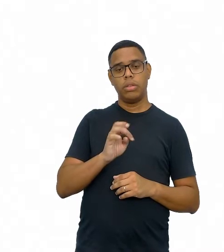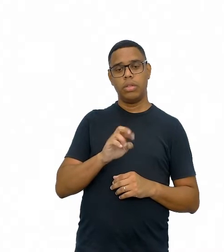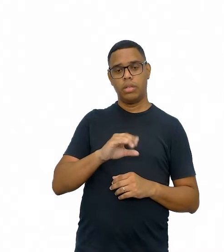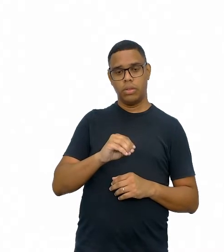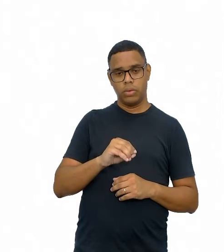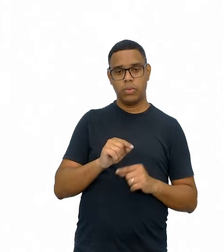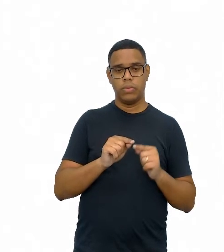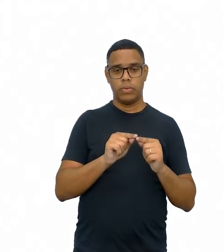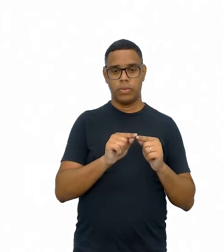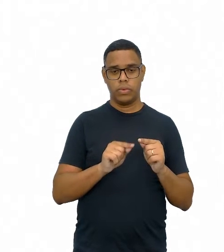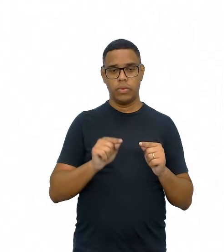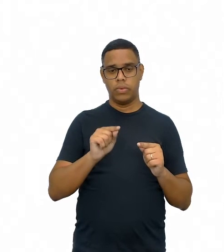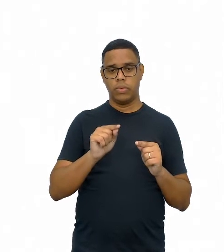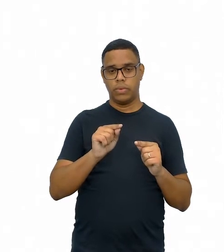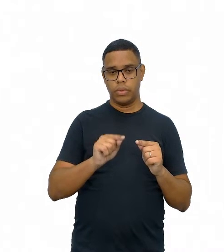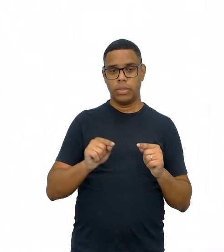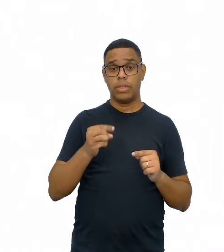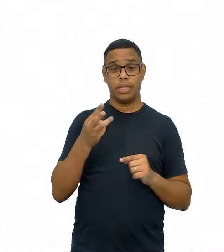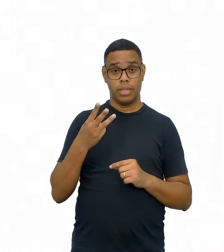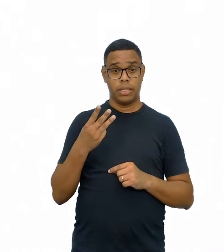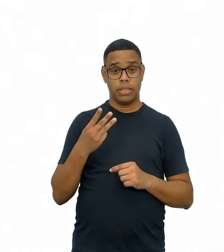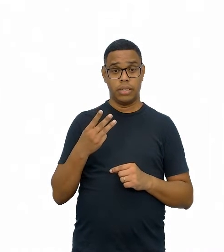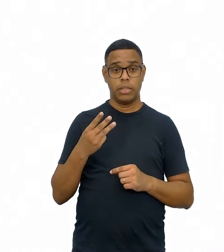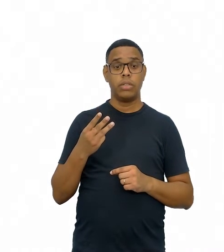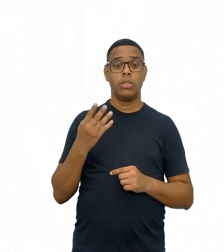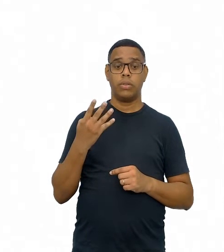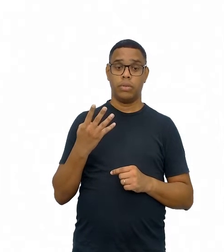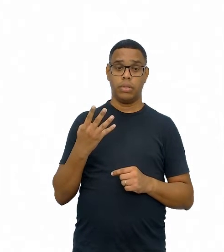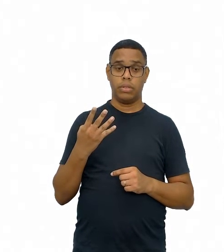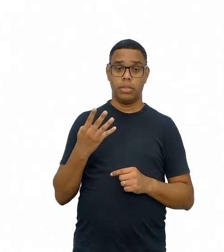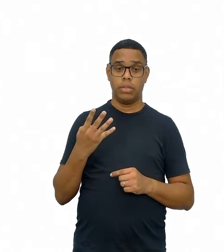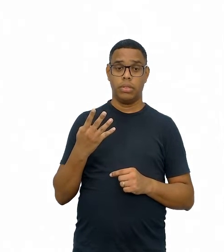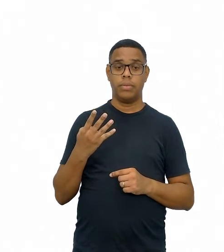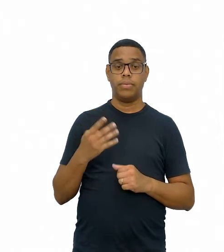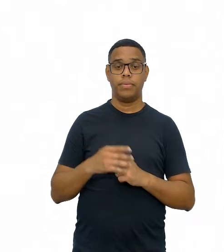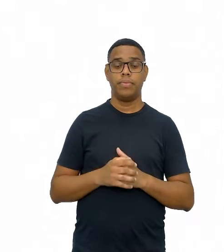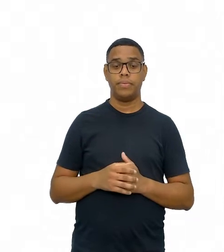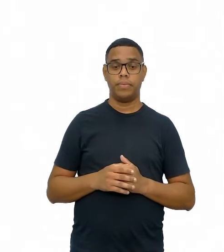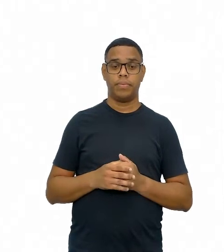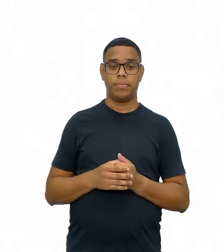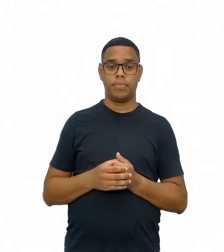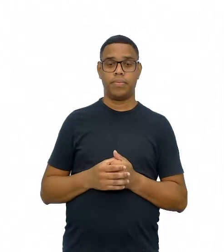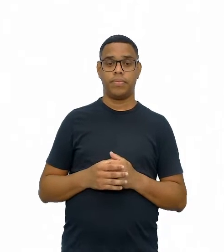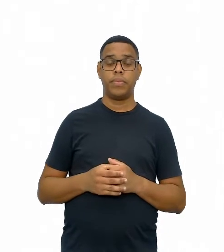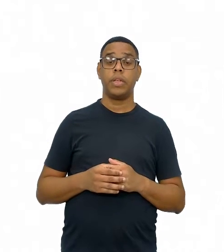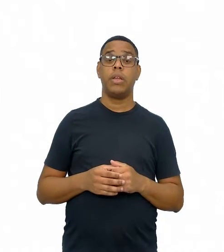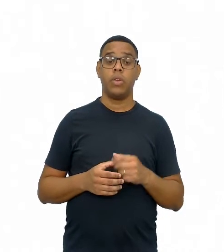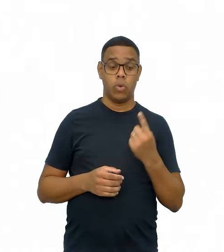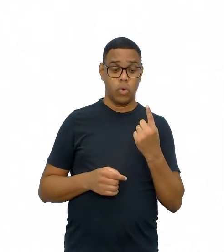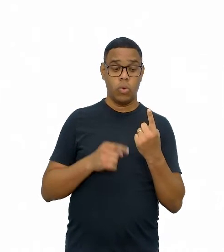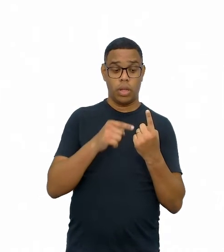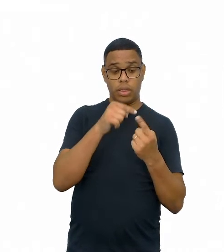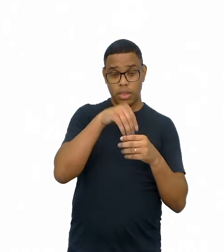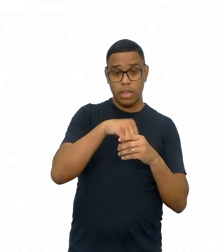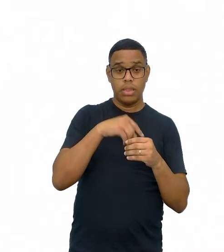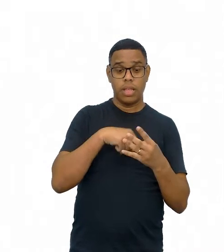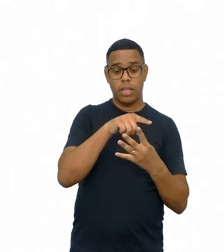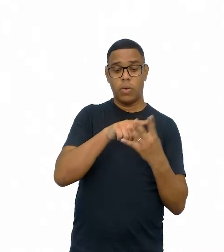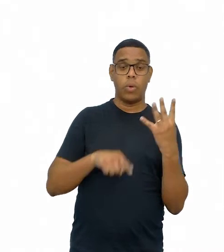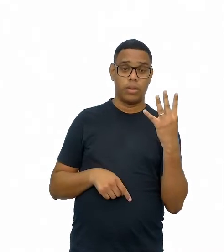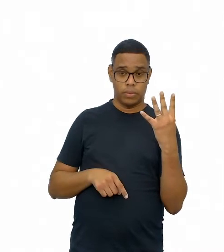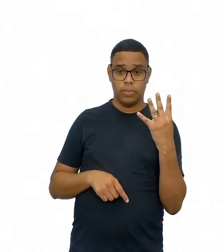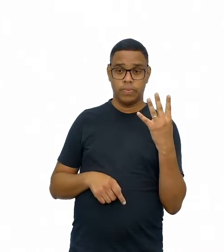1, 2, 3, 4 partes, então, o inteiro foi dividido em 4 partes, e se eu